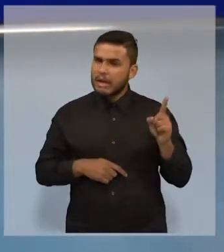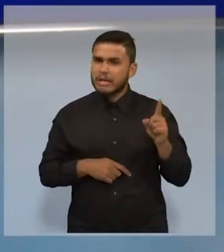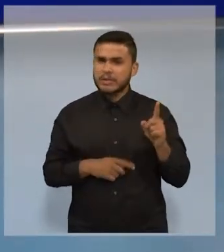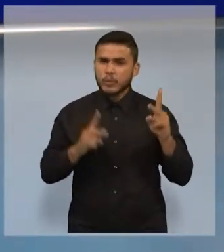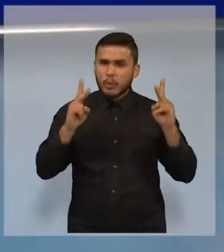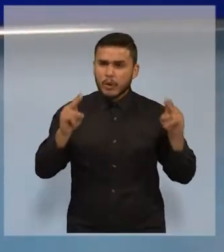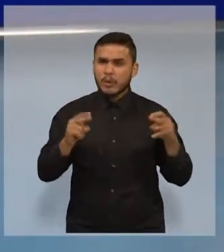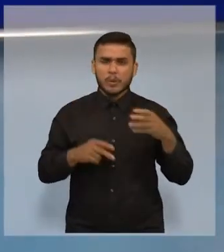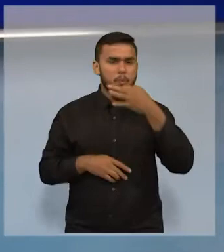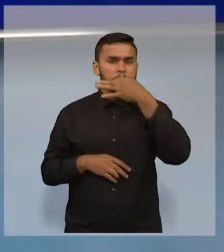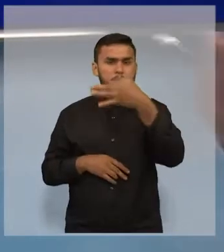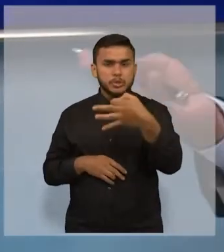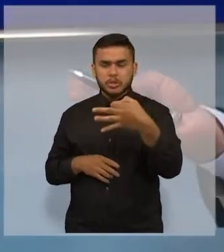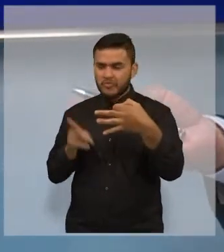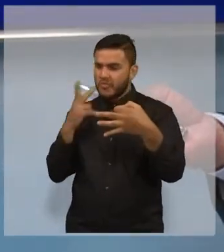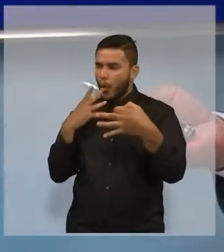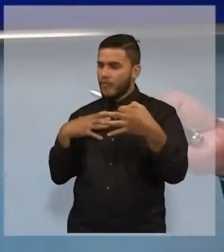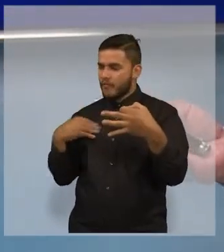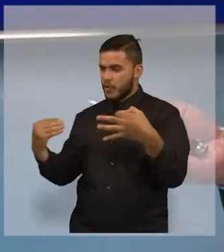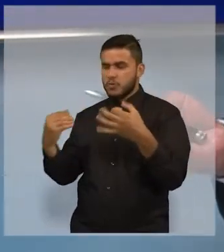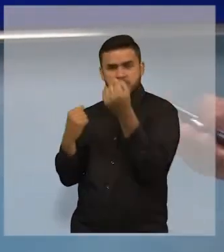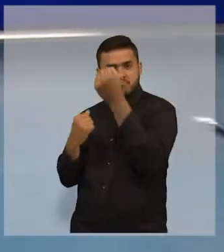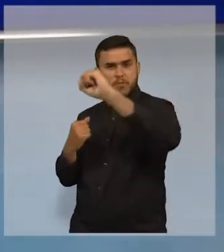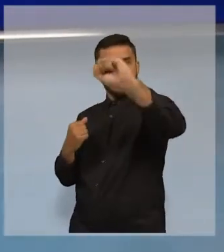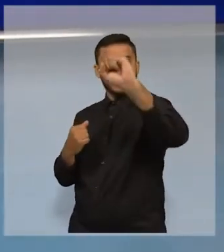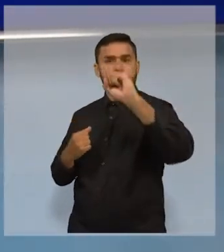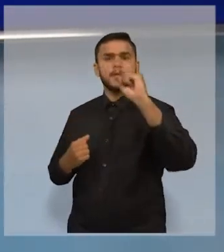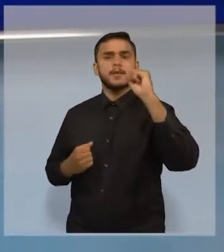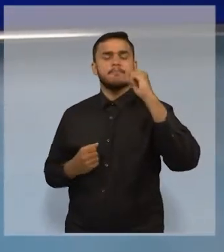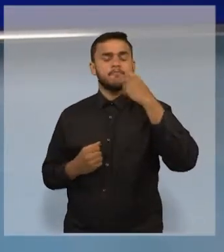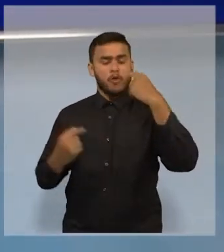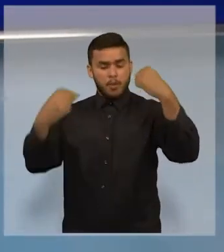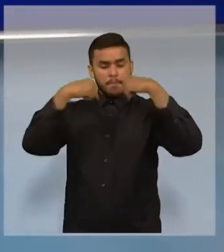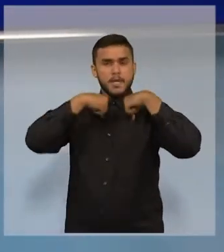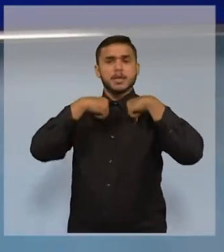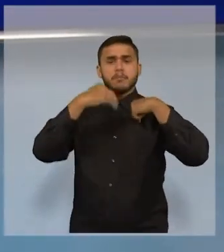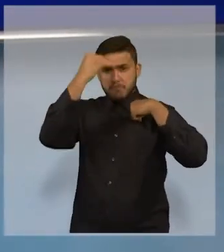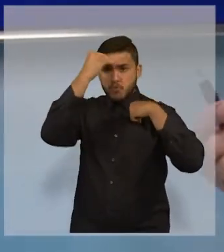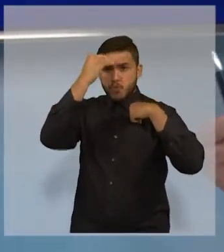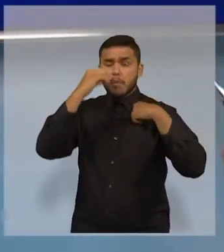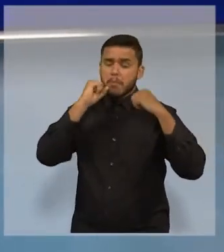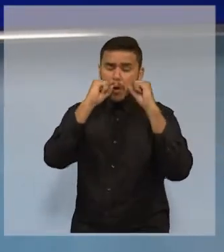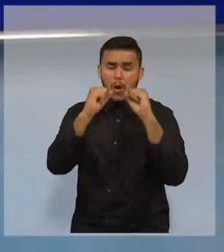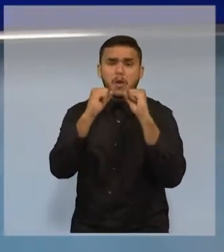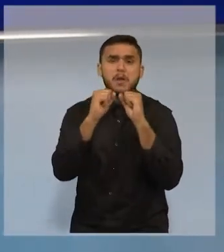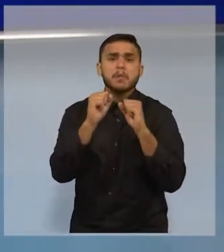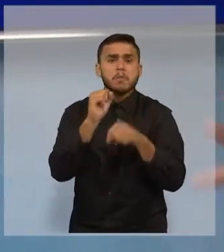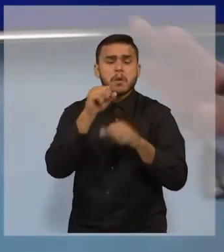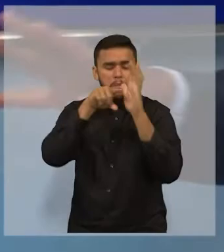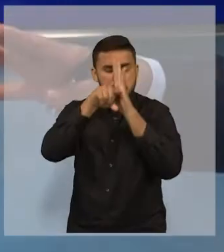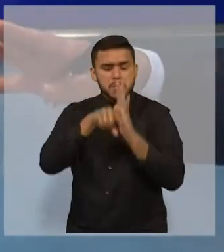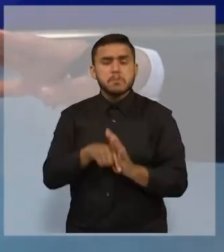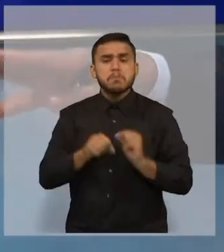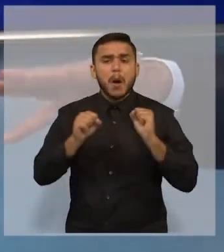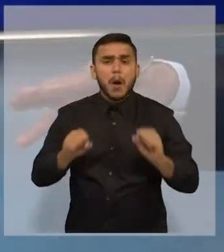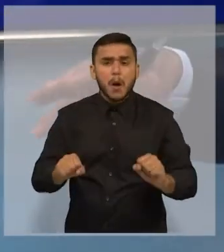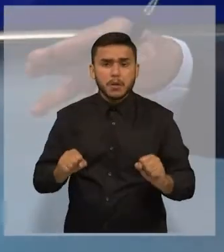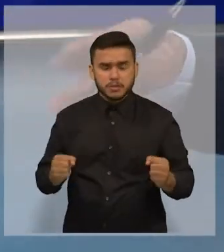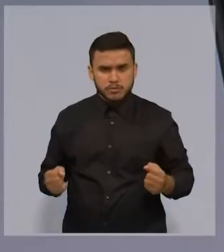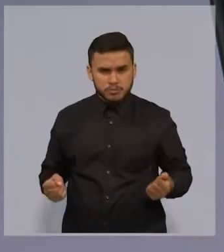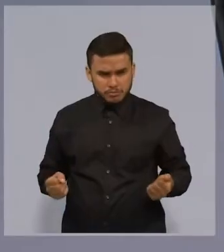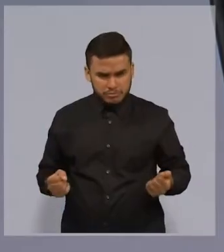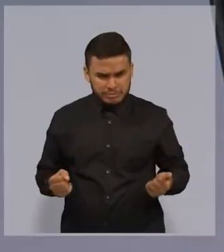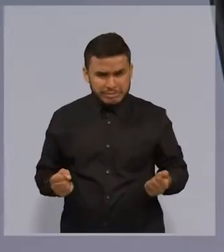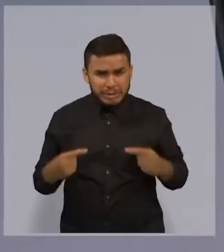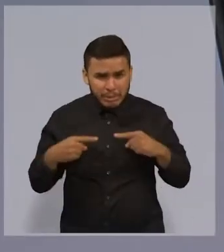presidente da República faça isso que ele fez, a pretexto de defender o seu filho, não deixando essas coisas no âmbito do poder